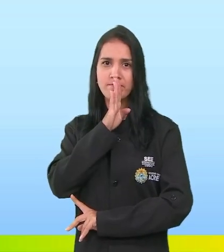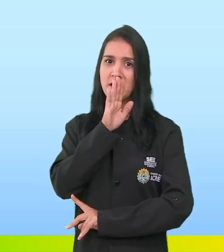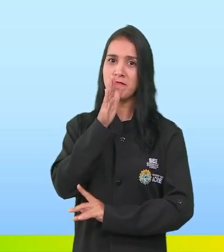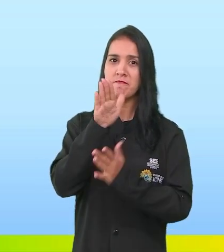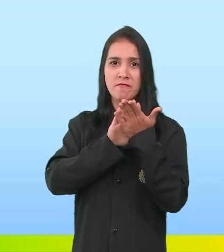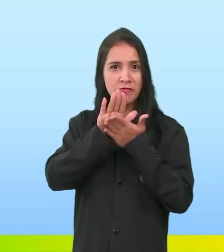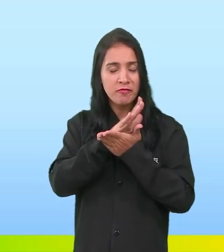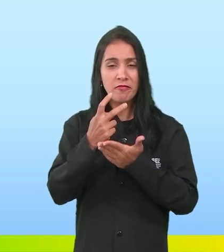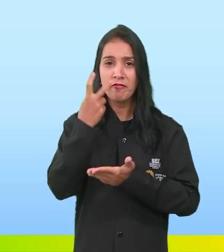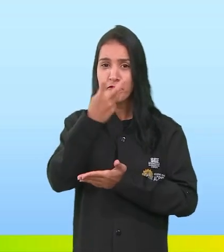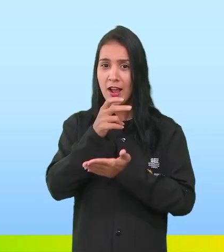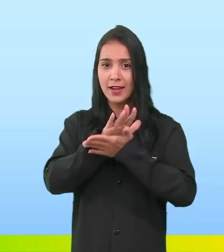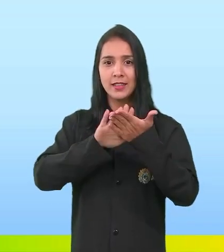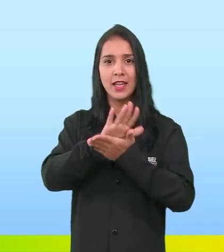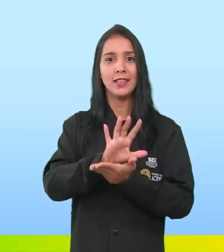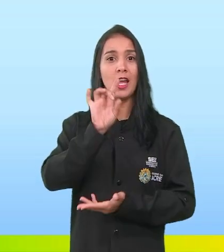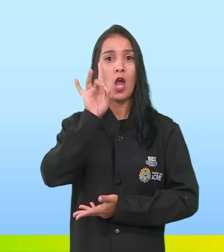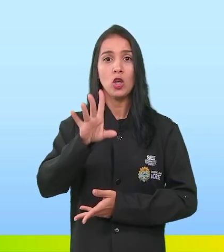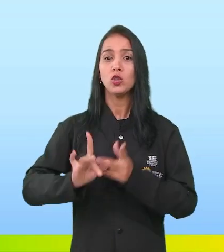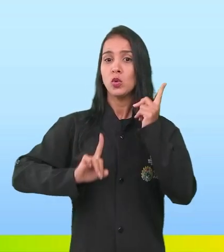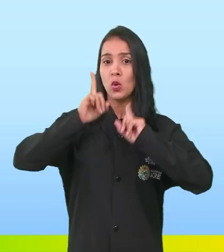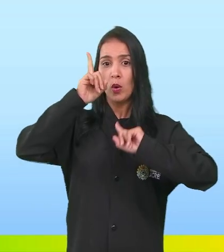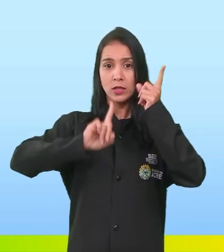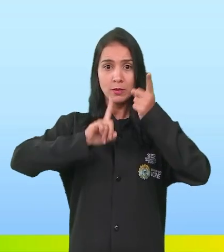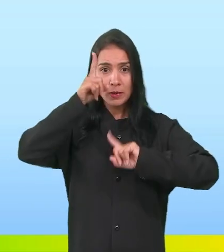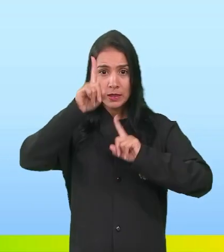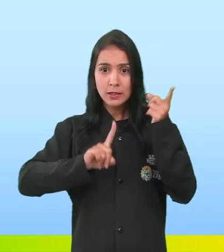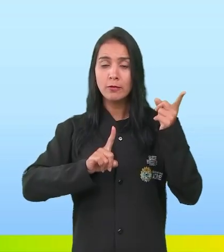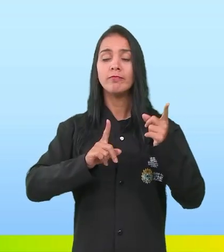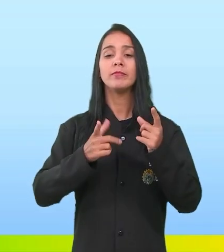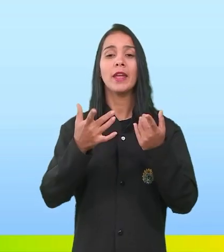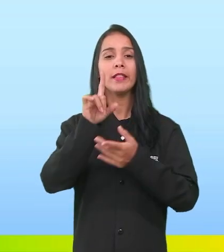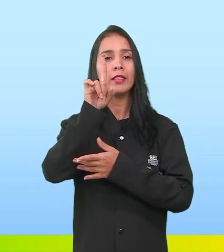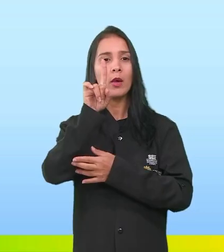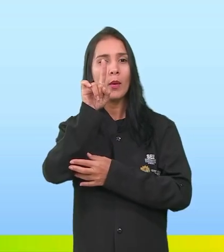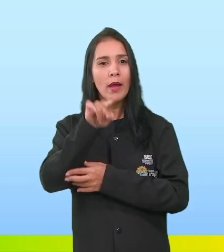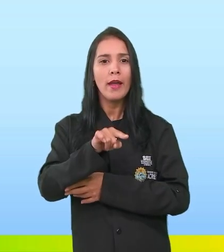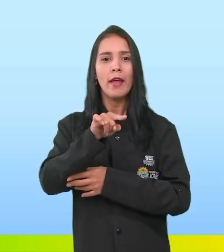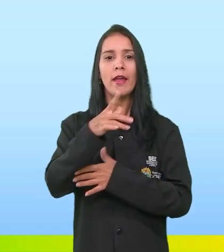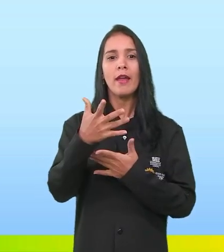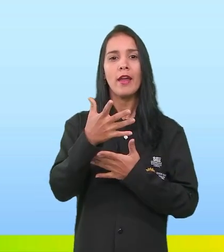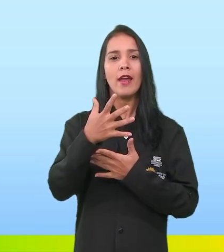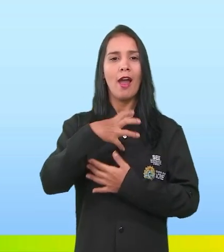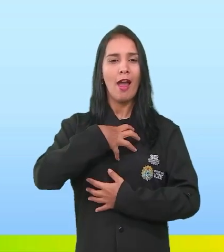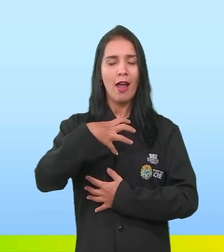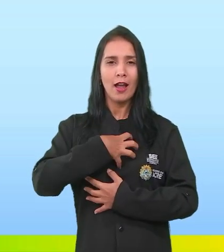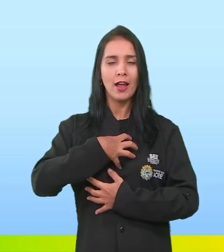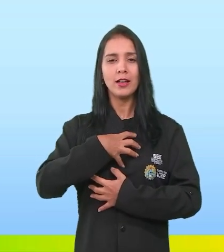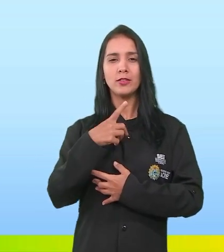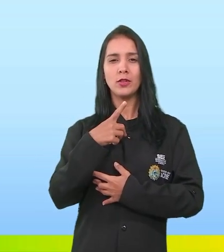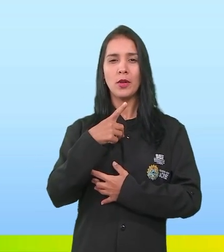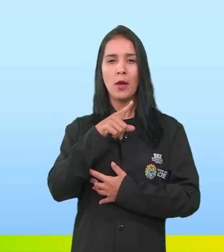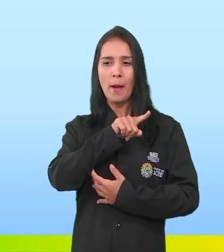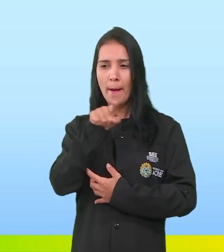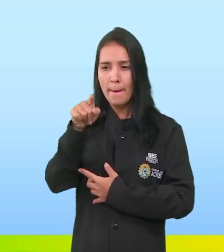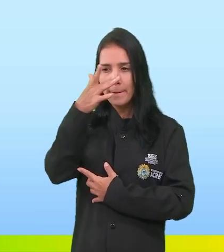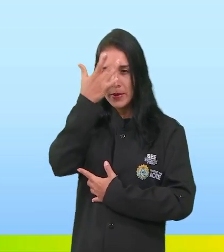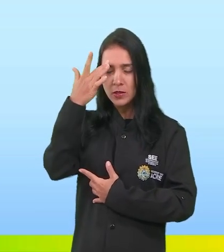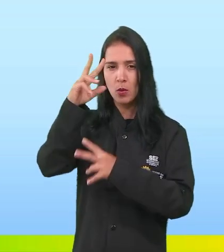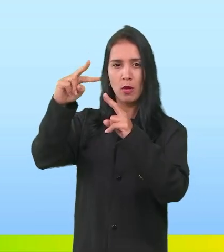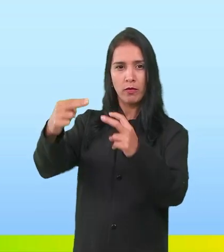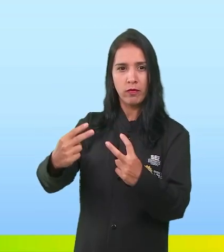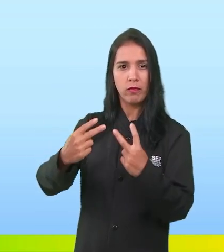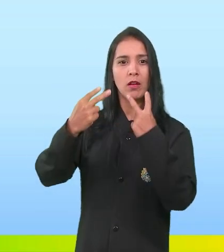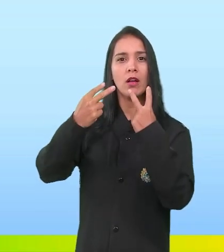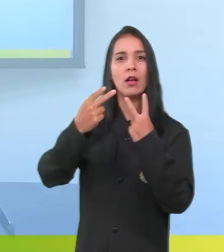e intenção, enriquecendo a performance cênica e a compreensão do público. Então, o teatro